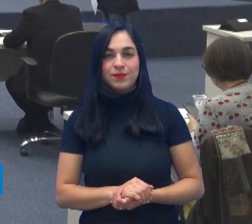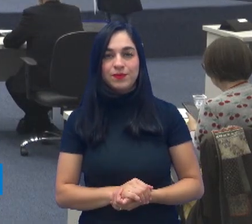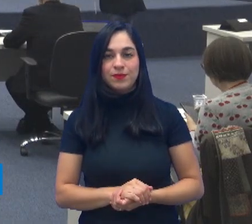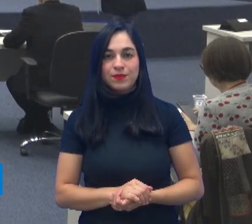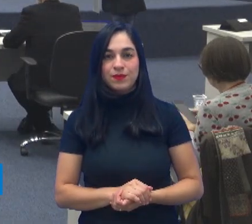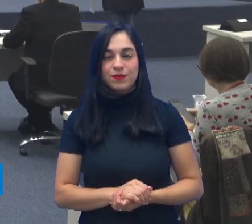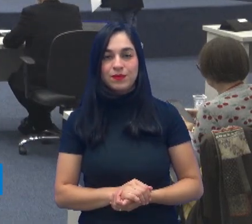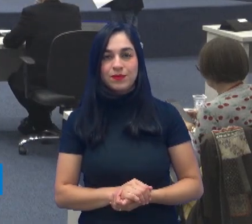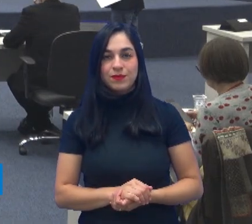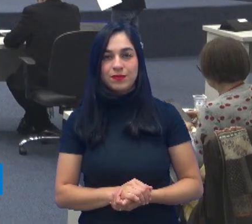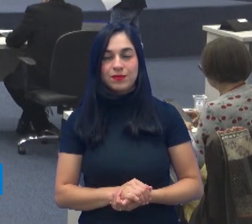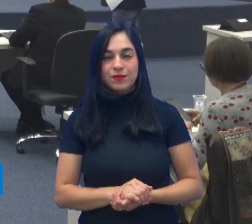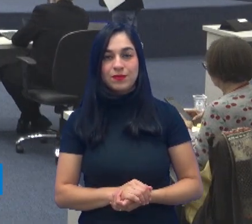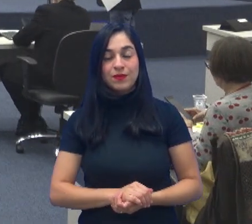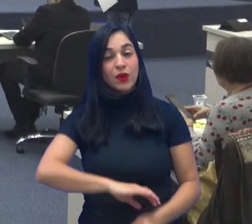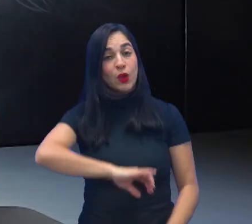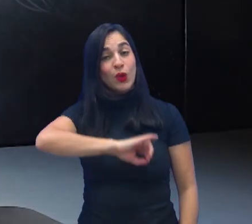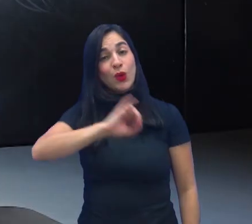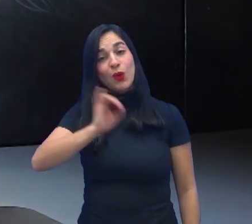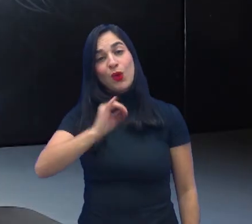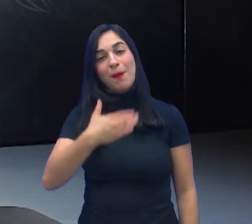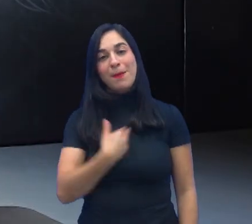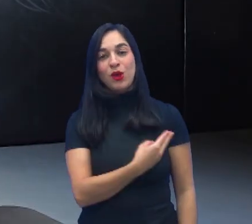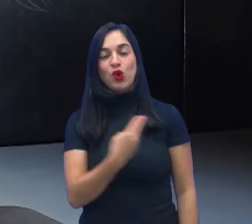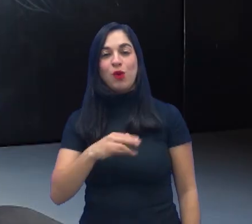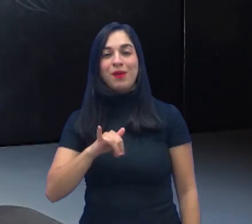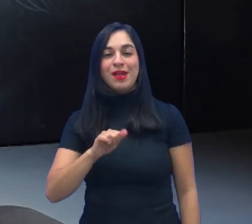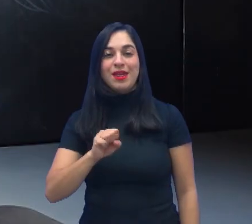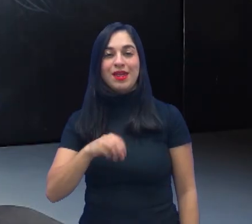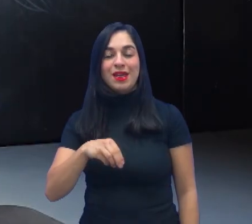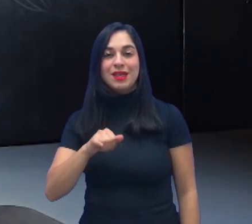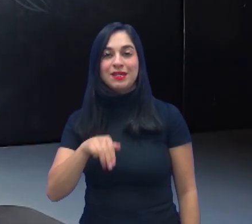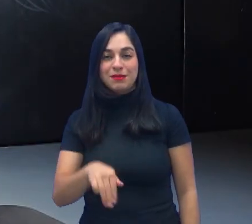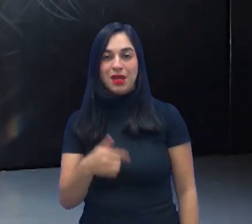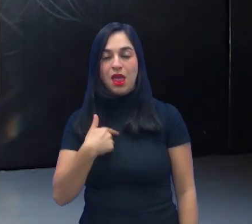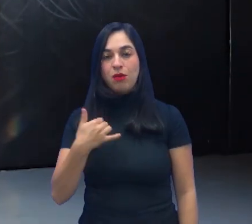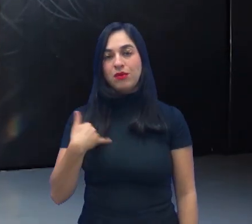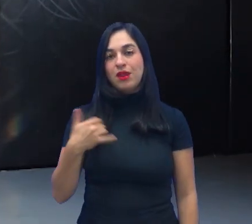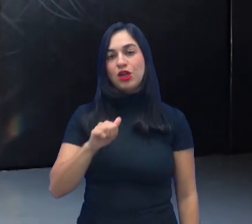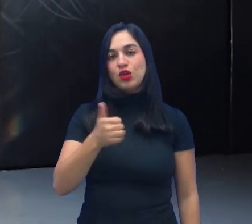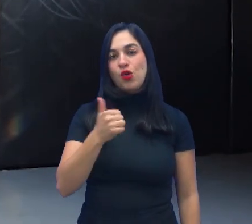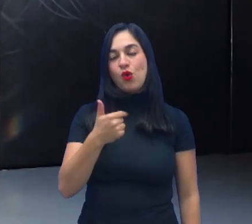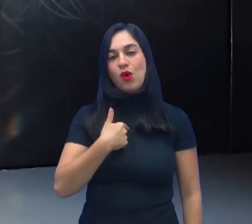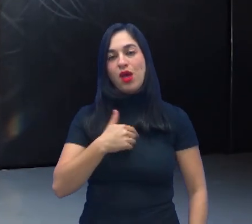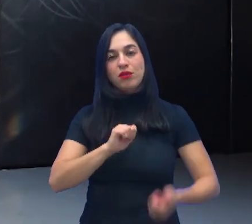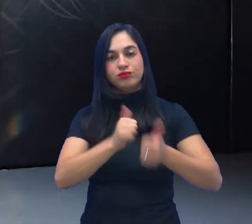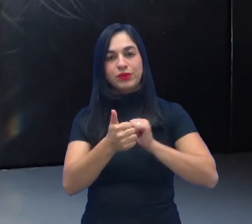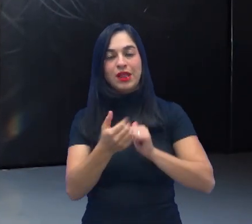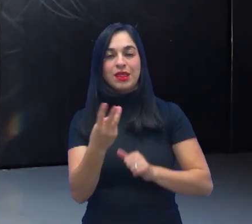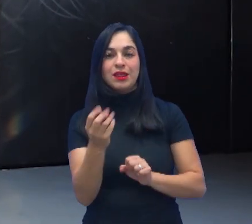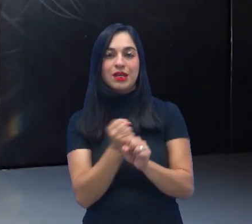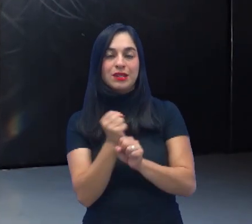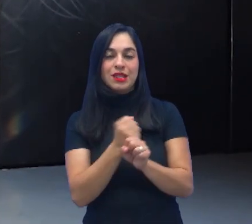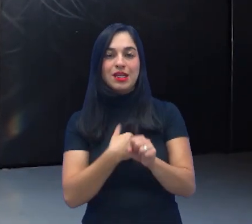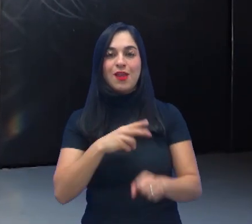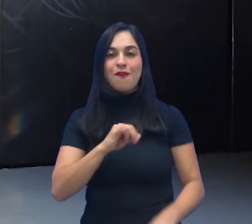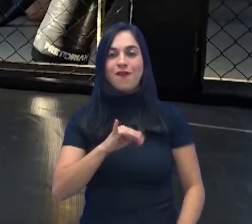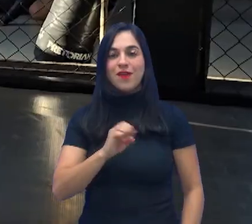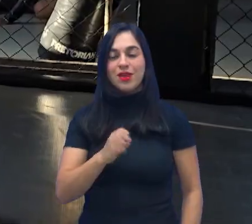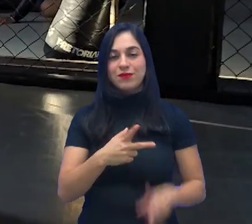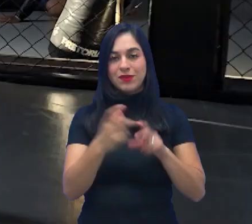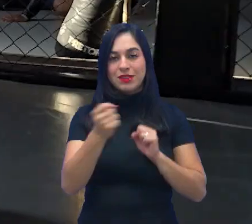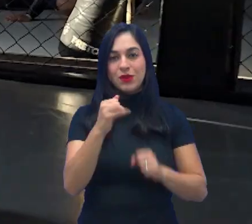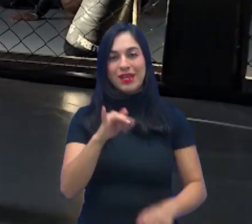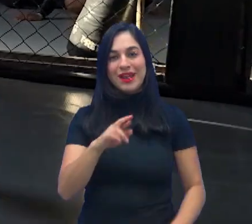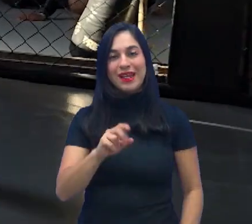Oi, meu nome é Yasmin dos Santos Fraga, tenho 11 anos, sou atleta de jiu-jitsu há 3 anos. Fui vice-campeã no Campeonato Europeu Kids na Irlanda.